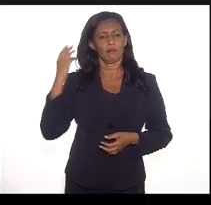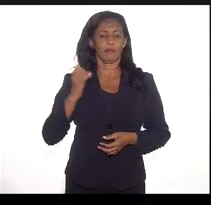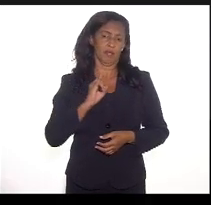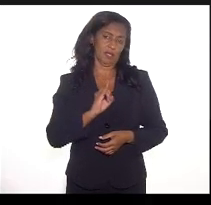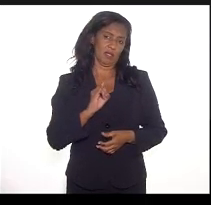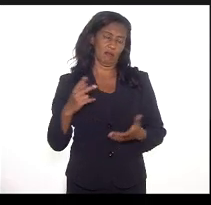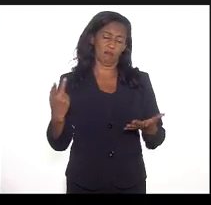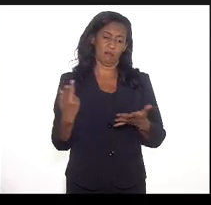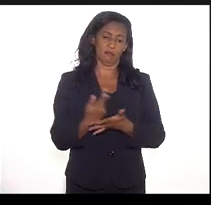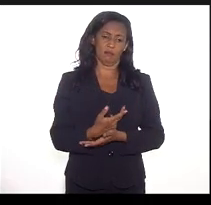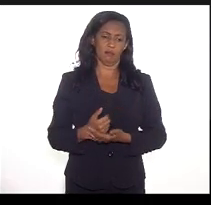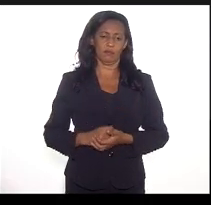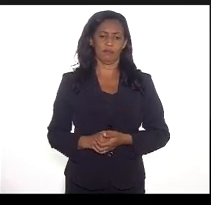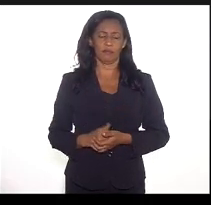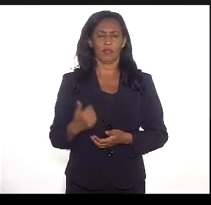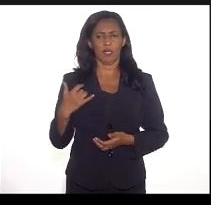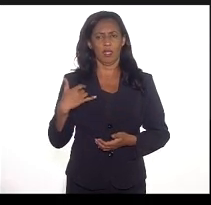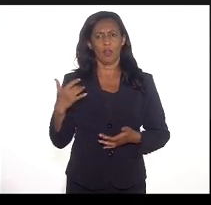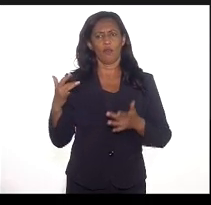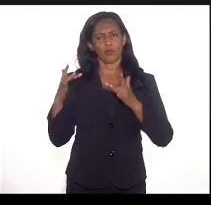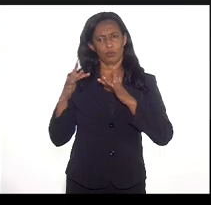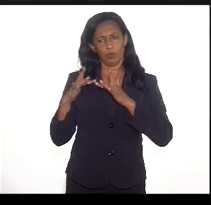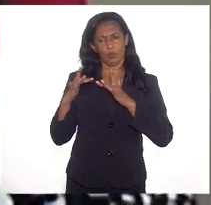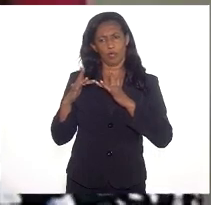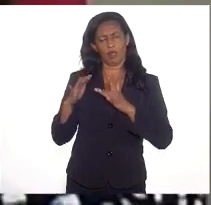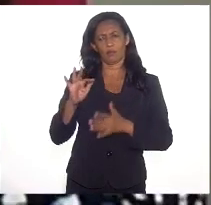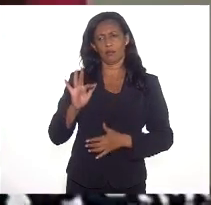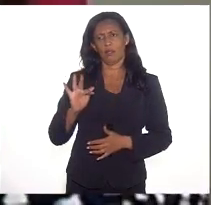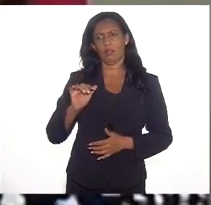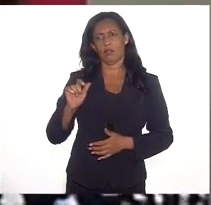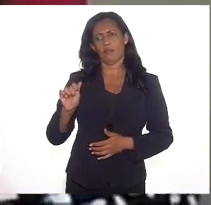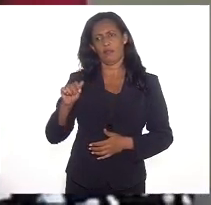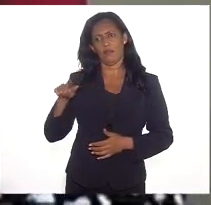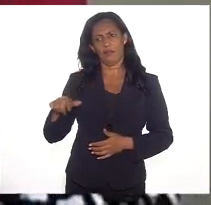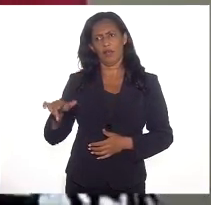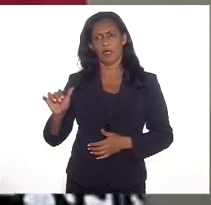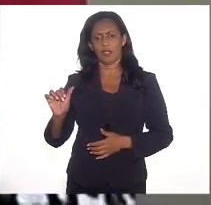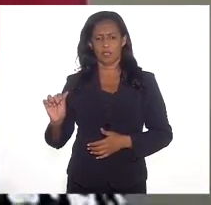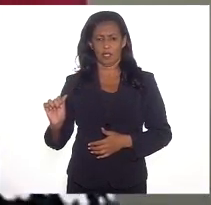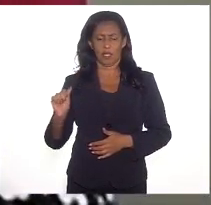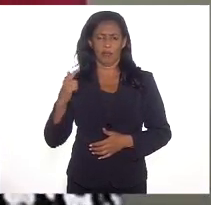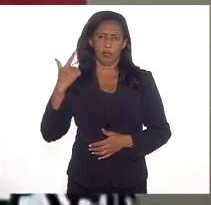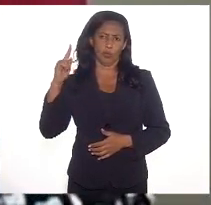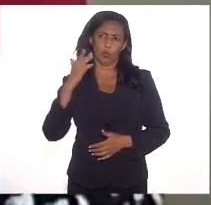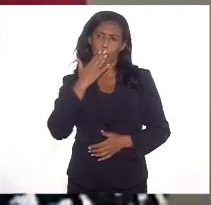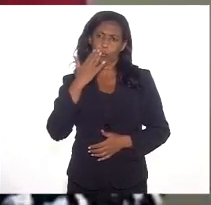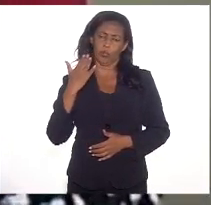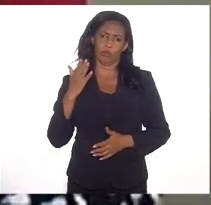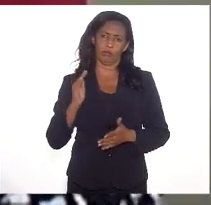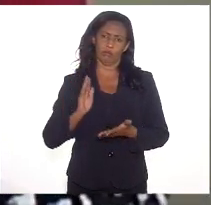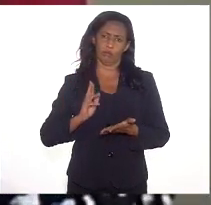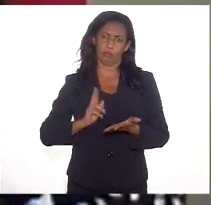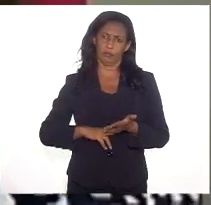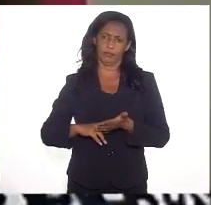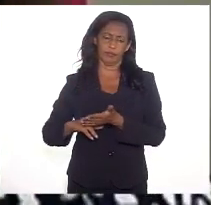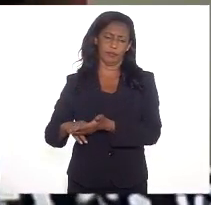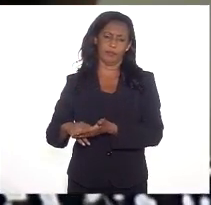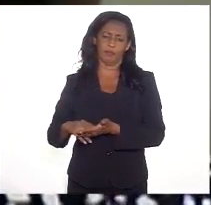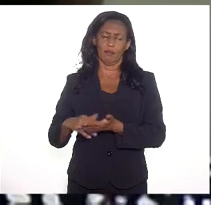for o caso, eu farei um contato com a Fazenda para fazer um outro tipo de encaminhamento, mas prefiro